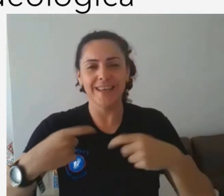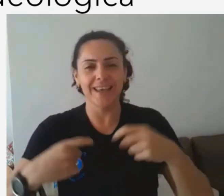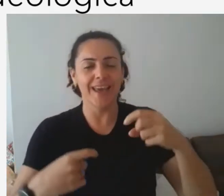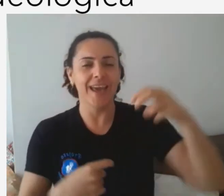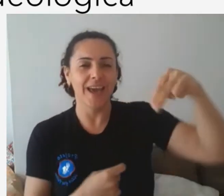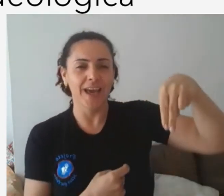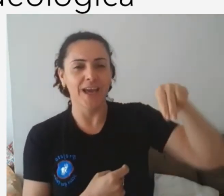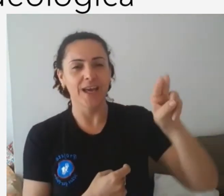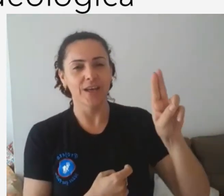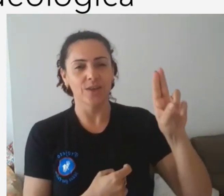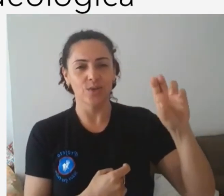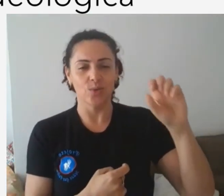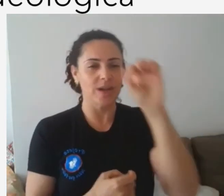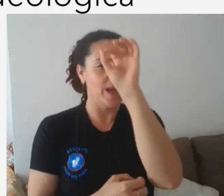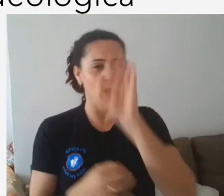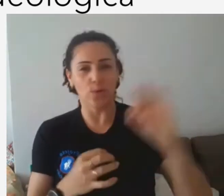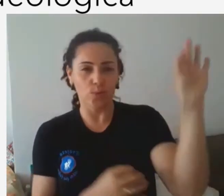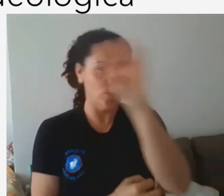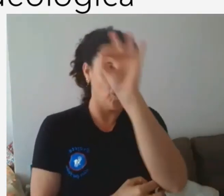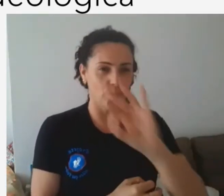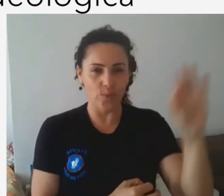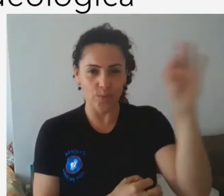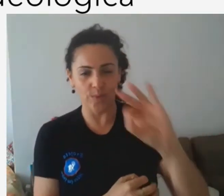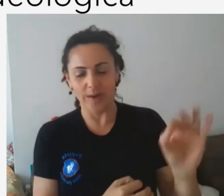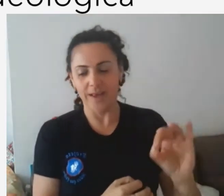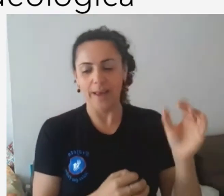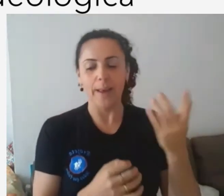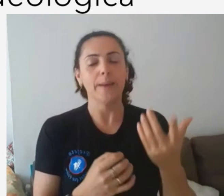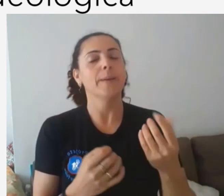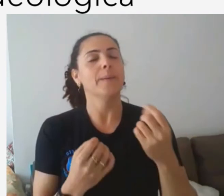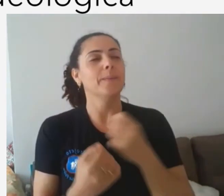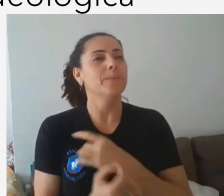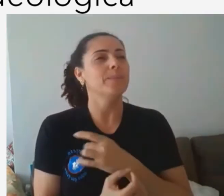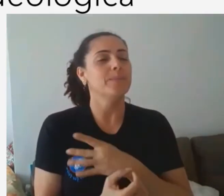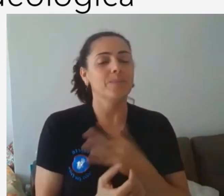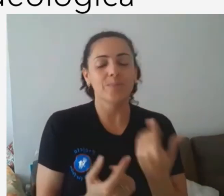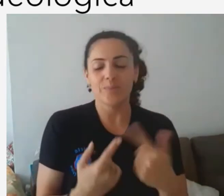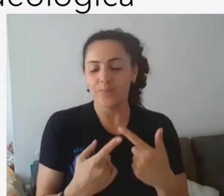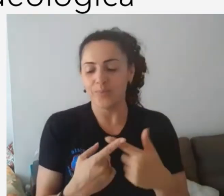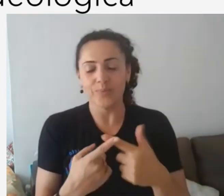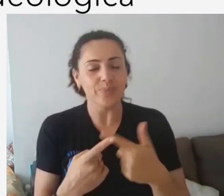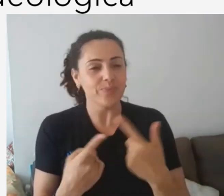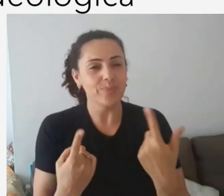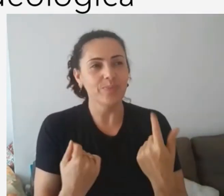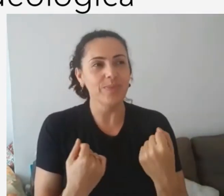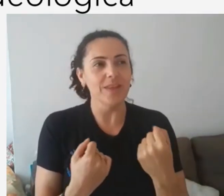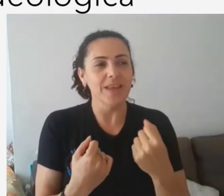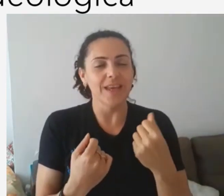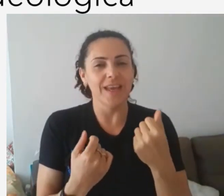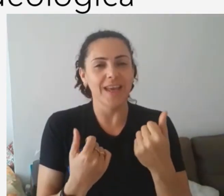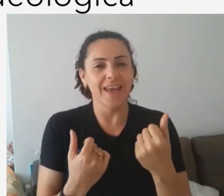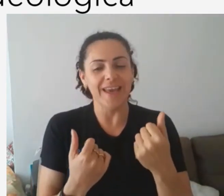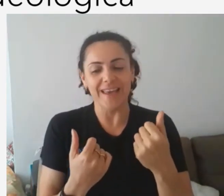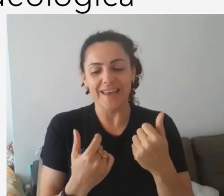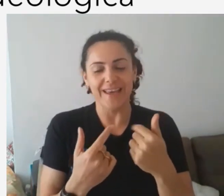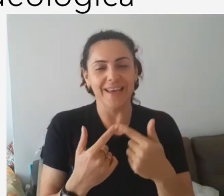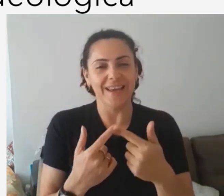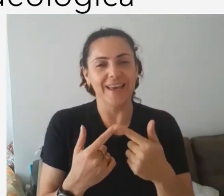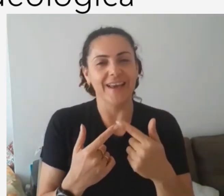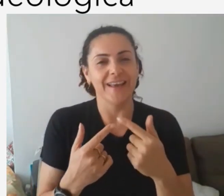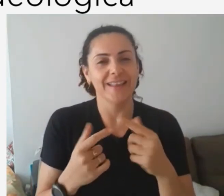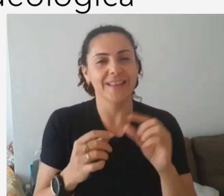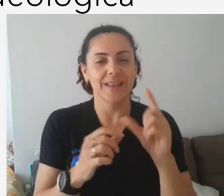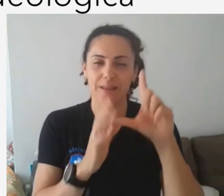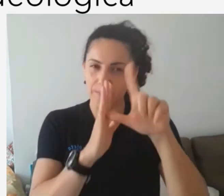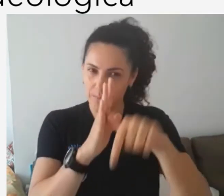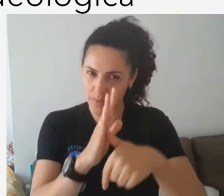pessoas iriam morrer. Tanto que esse foi um medo aí que se manteve aí por várias décadas por conta disso, tá? Então acabou